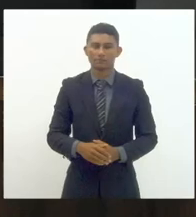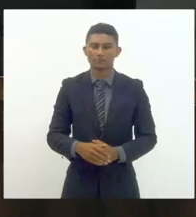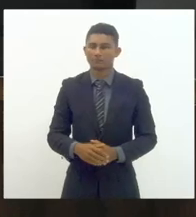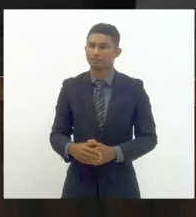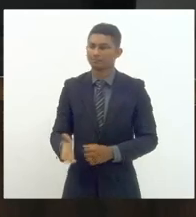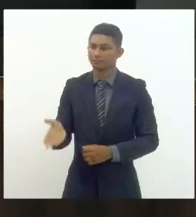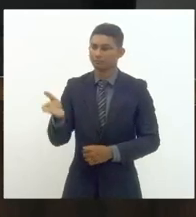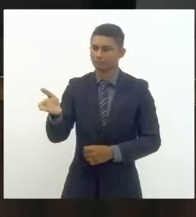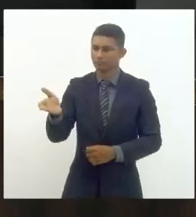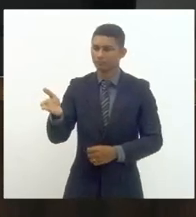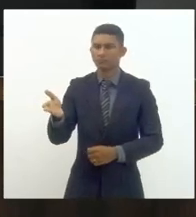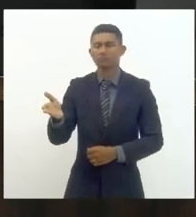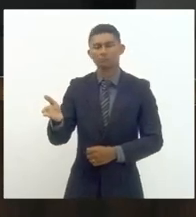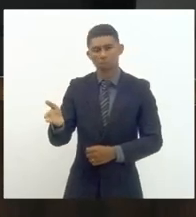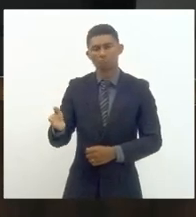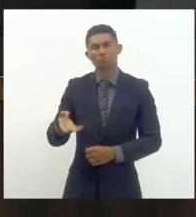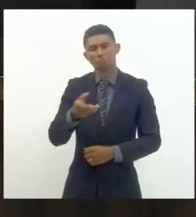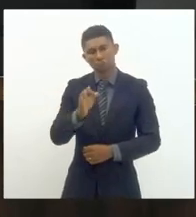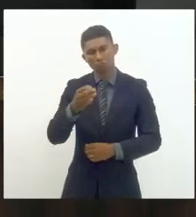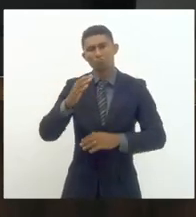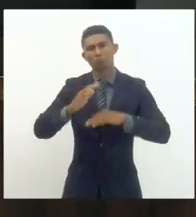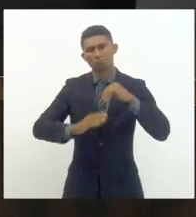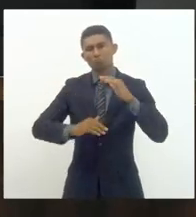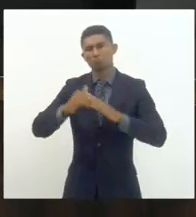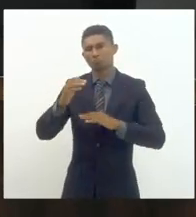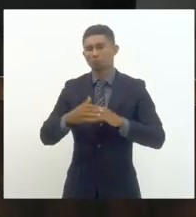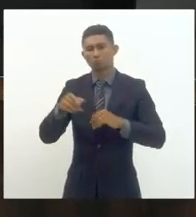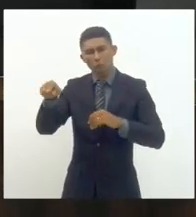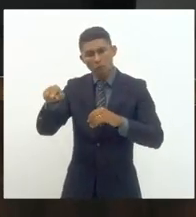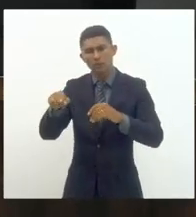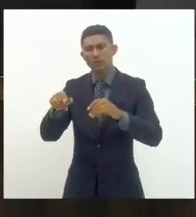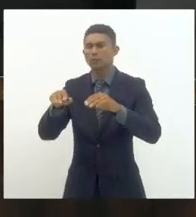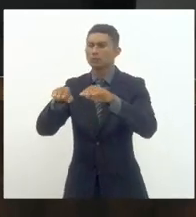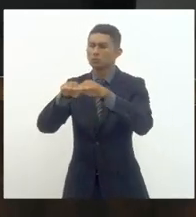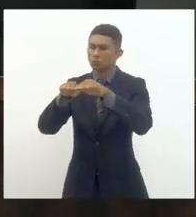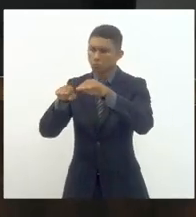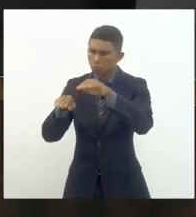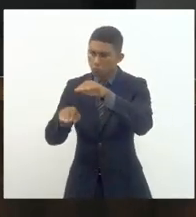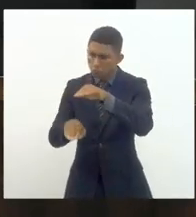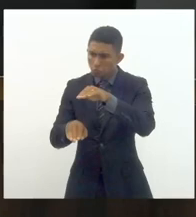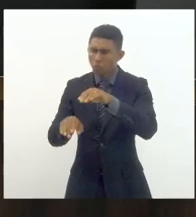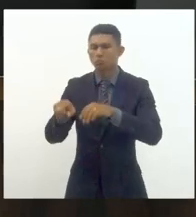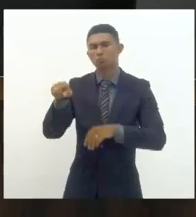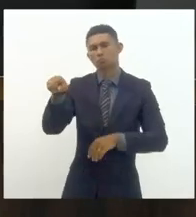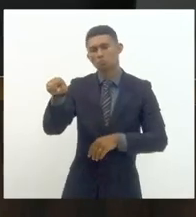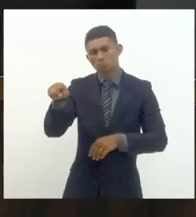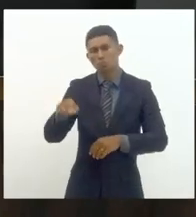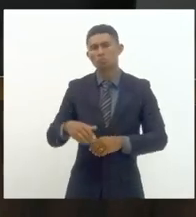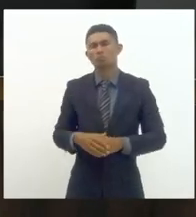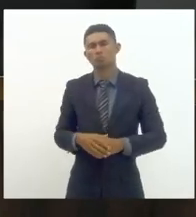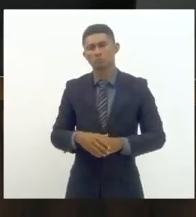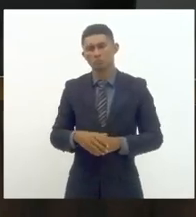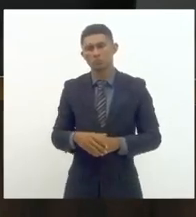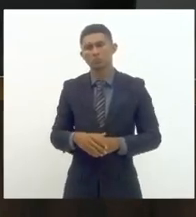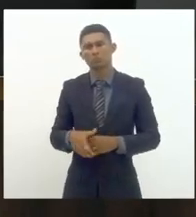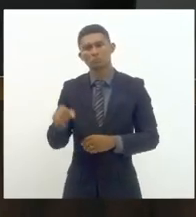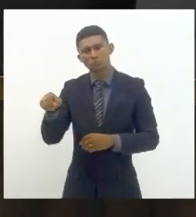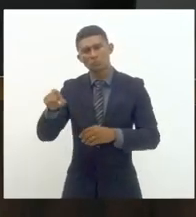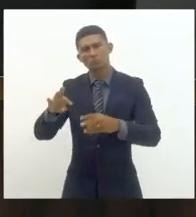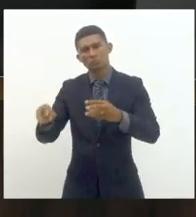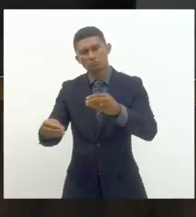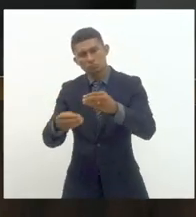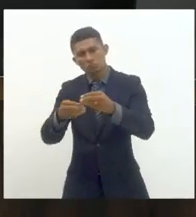Vossa Excelência o fez com muita maestria, com muita humildade, com muita parcimônia, com muita agregação. O